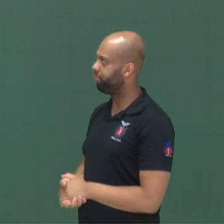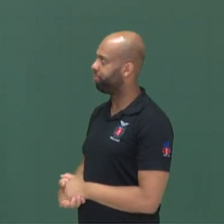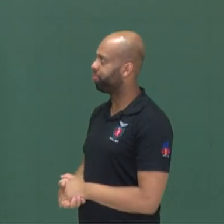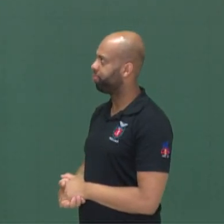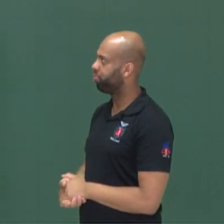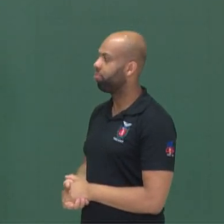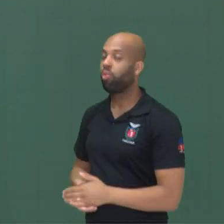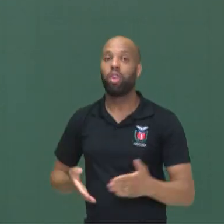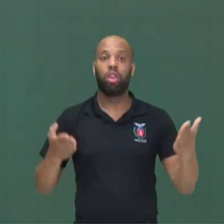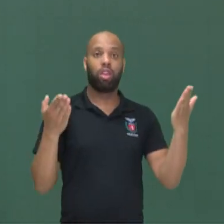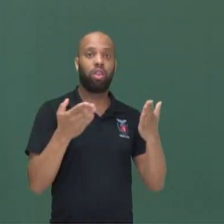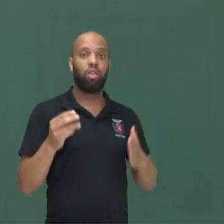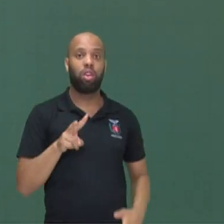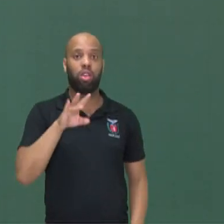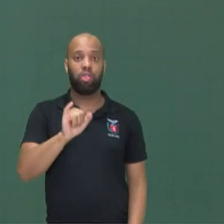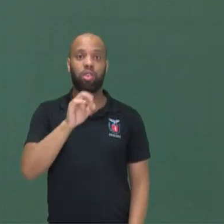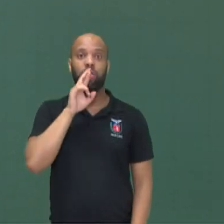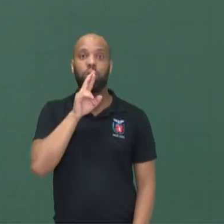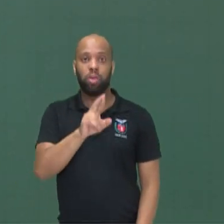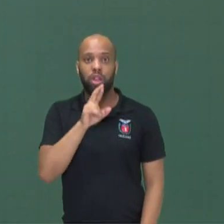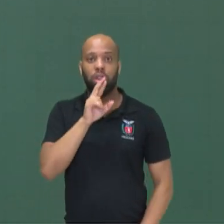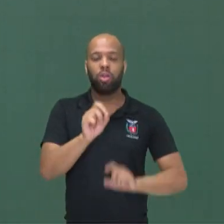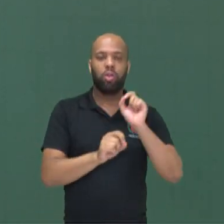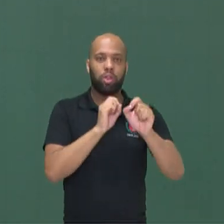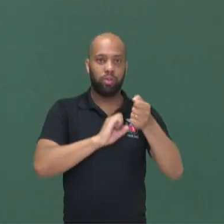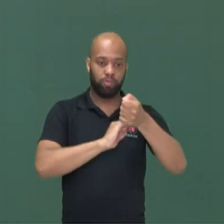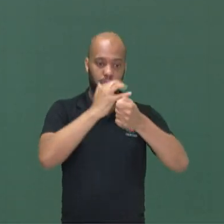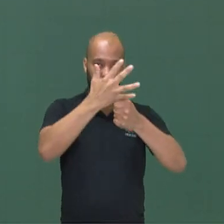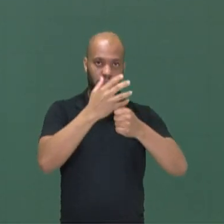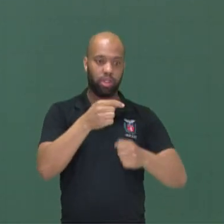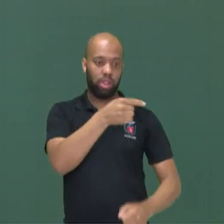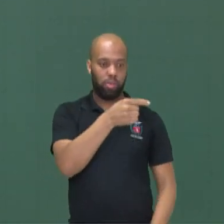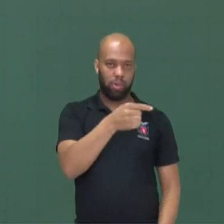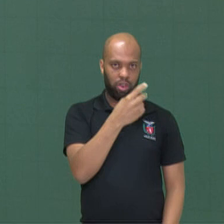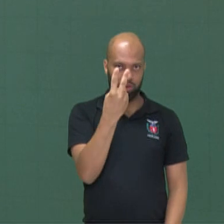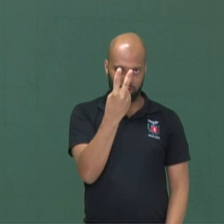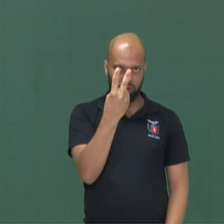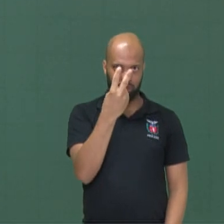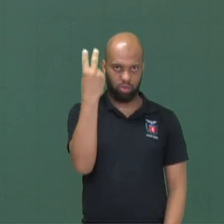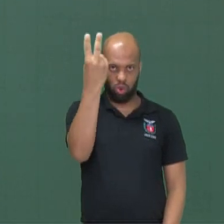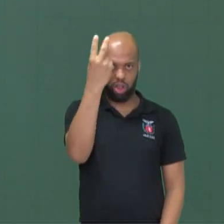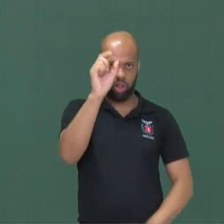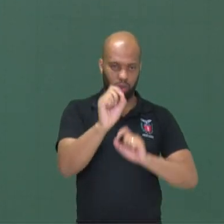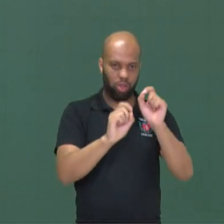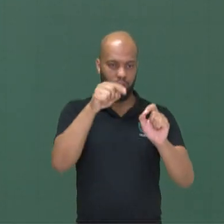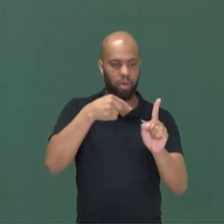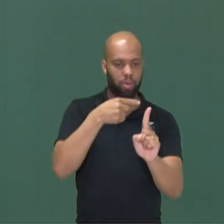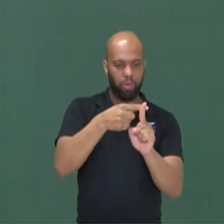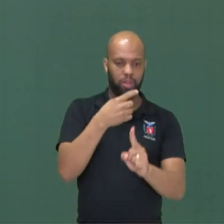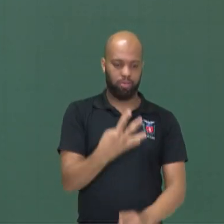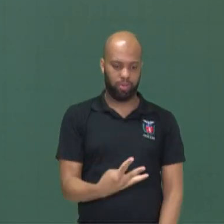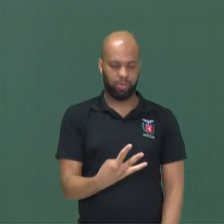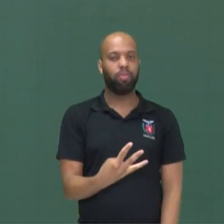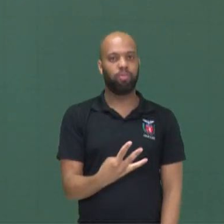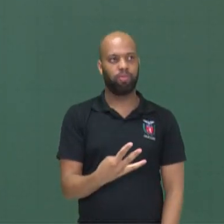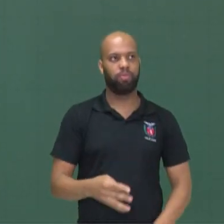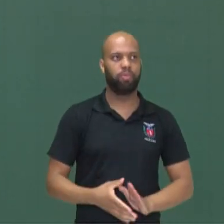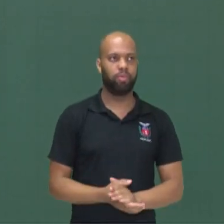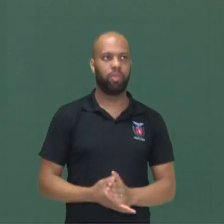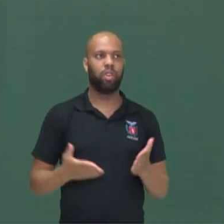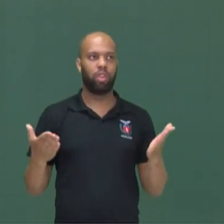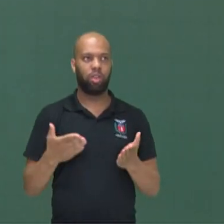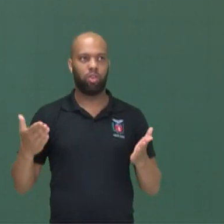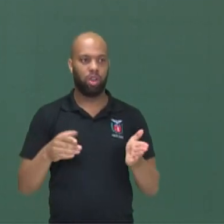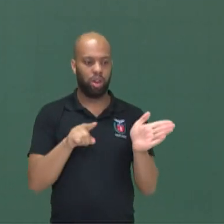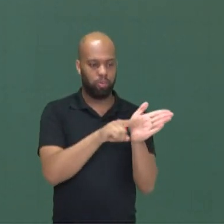Agora, eu vou resolver a potência. Então, olha só. Menos 2 ao quadrado é quanto? É mais 4.